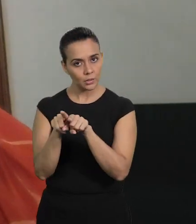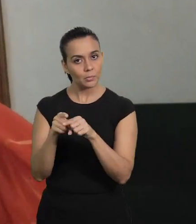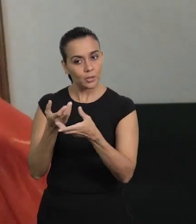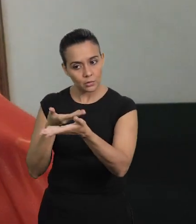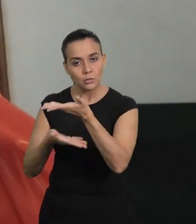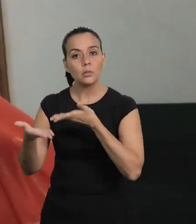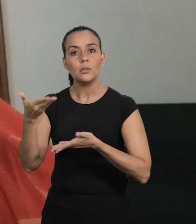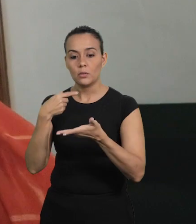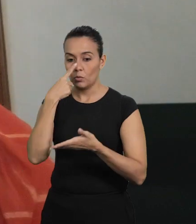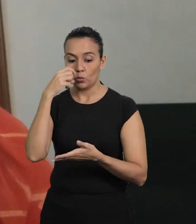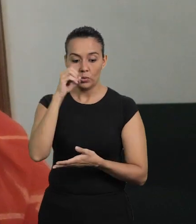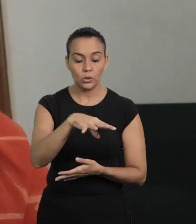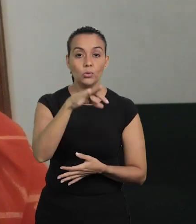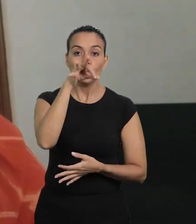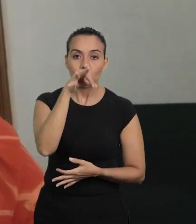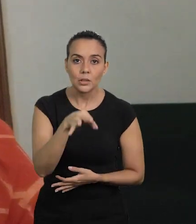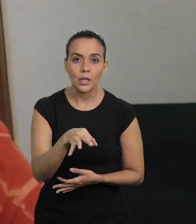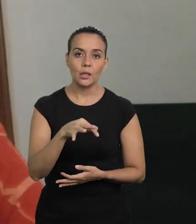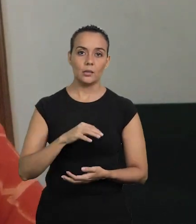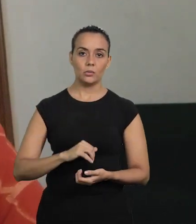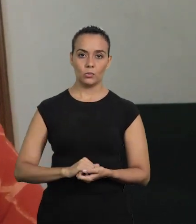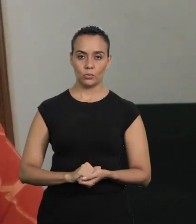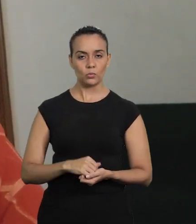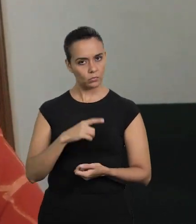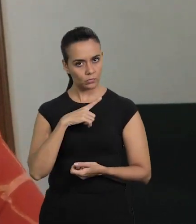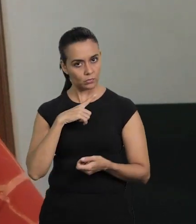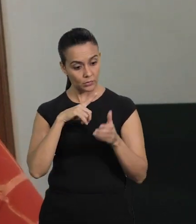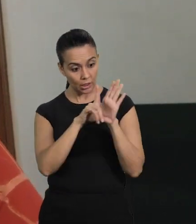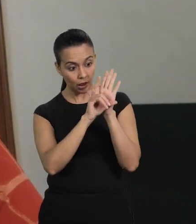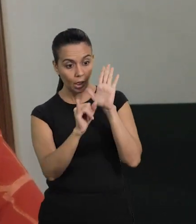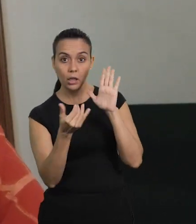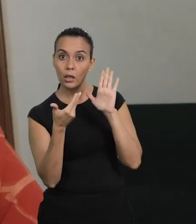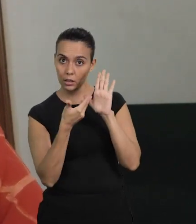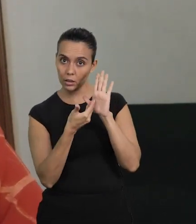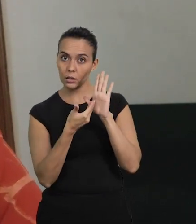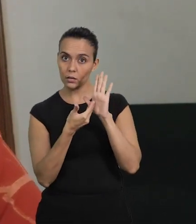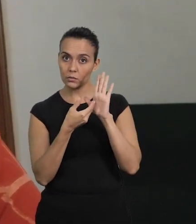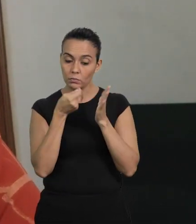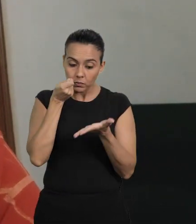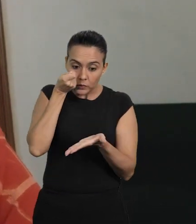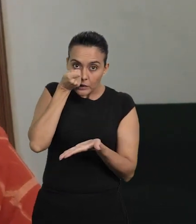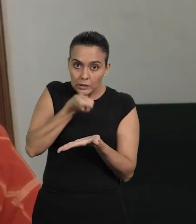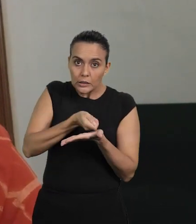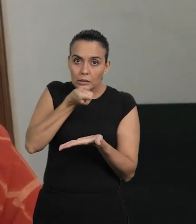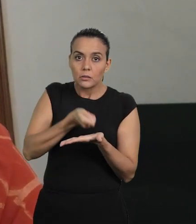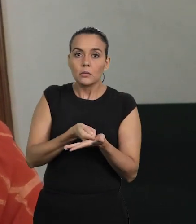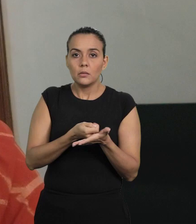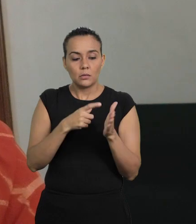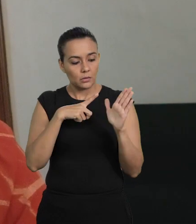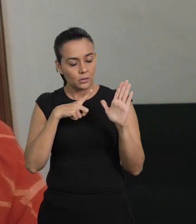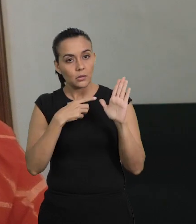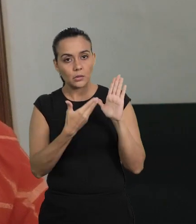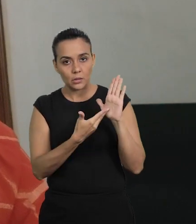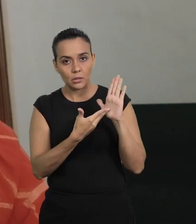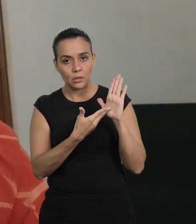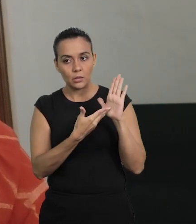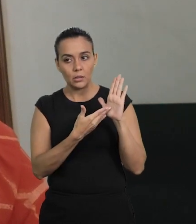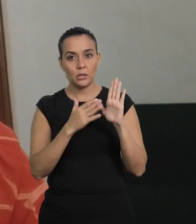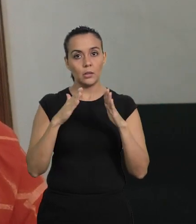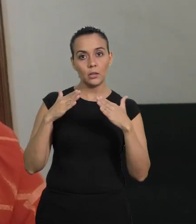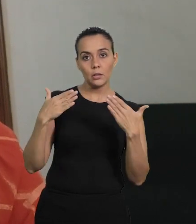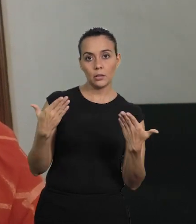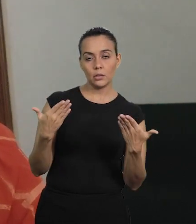tem a lei de resíduos sendo aplicada cada vez mais e rigorosamente. Então, assim, hoje não é mais